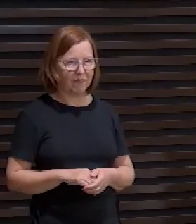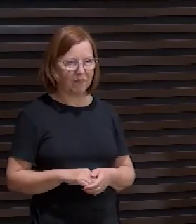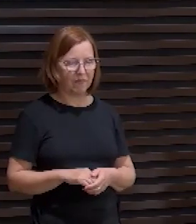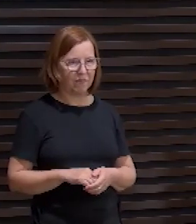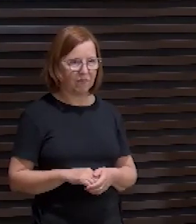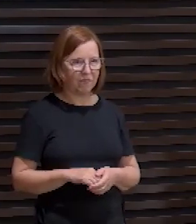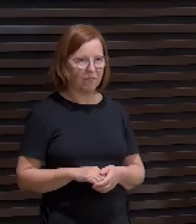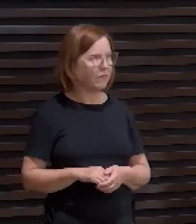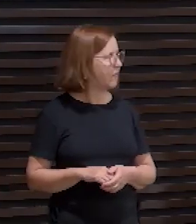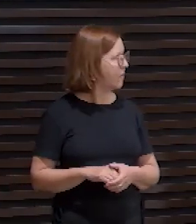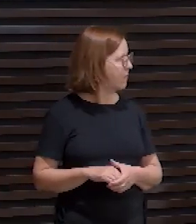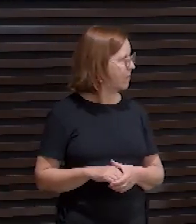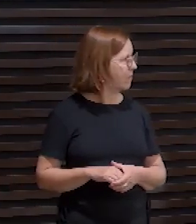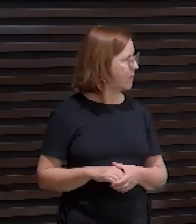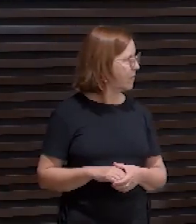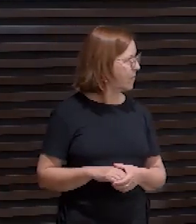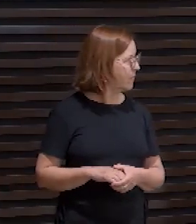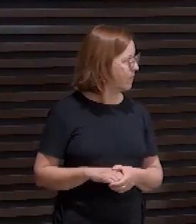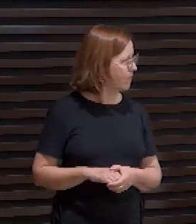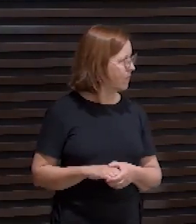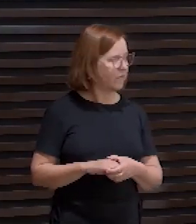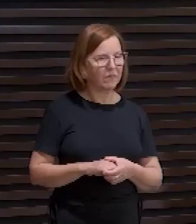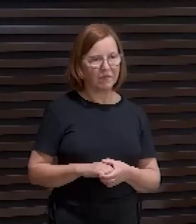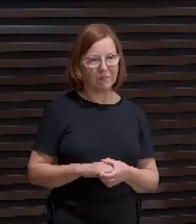Cristo abriu mão da sua glória.